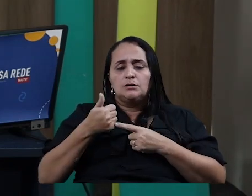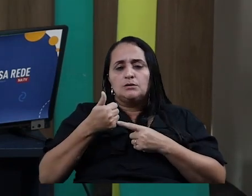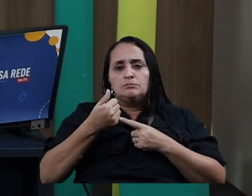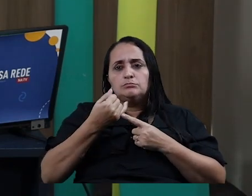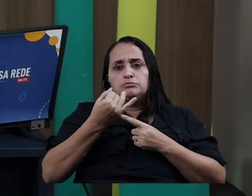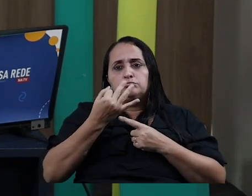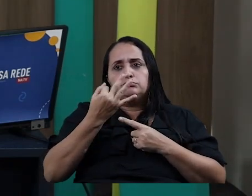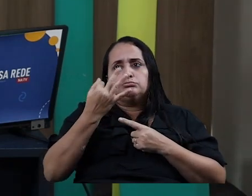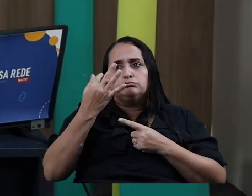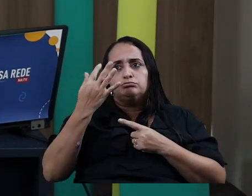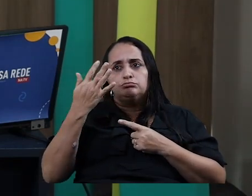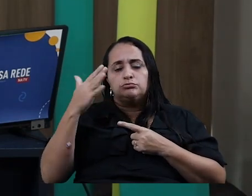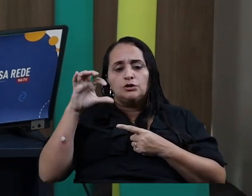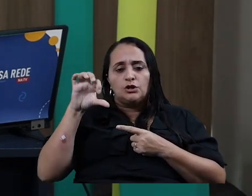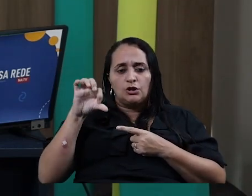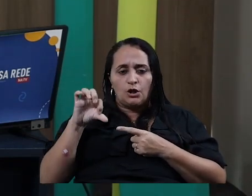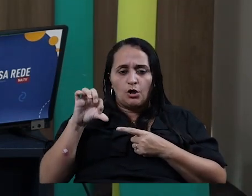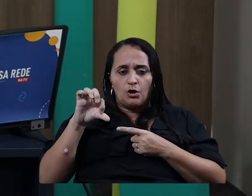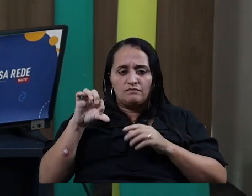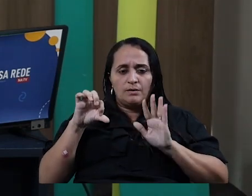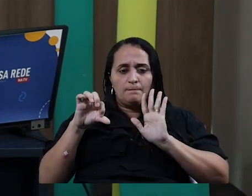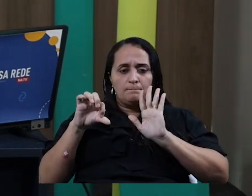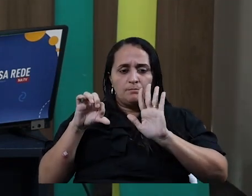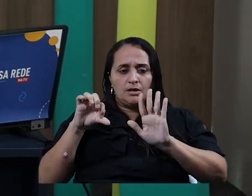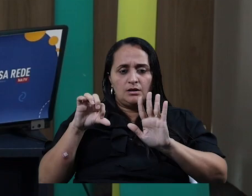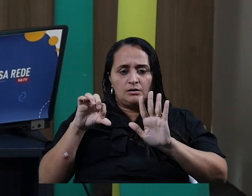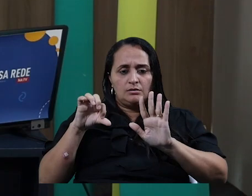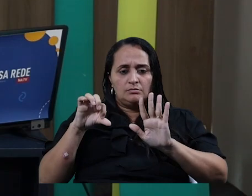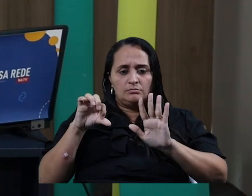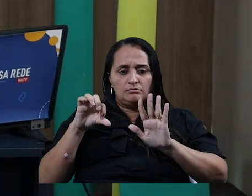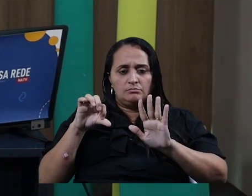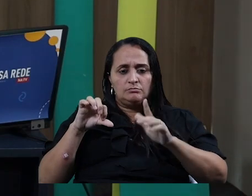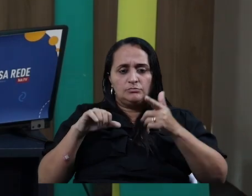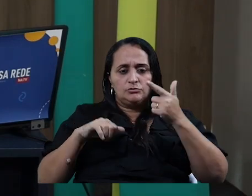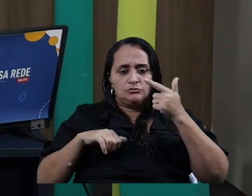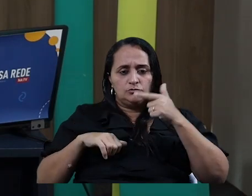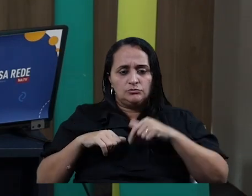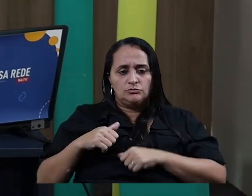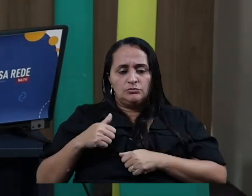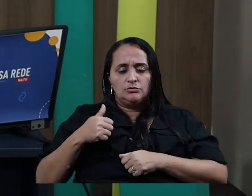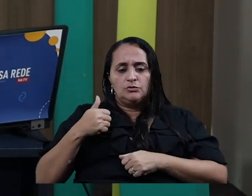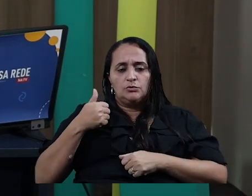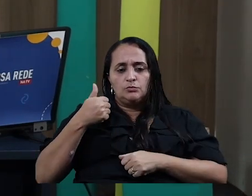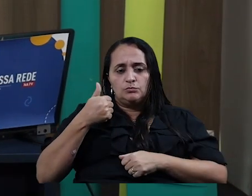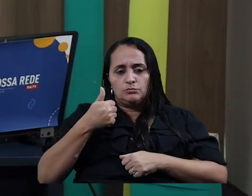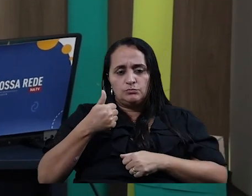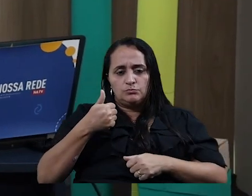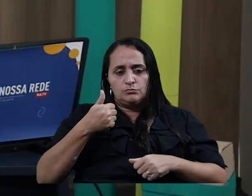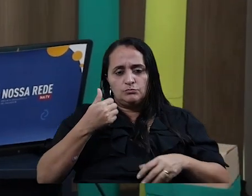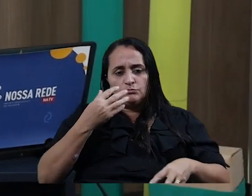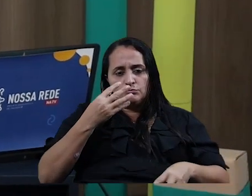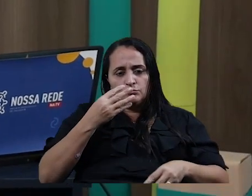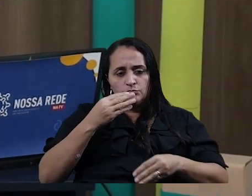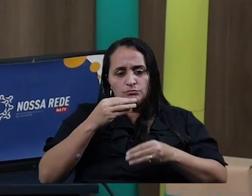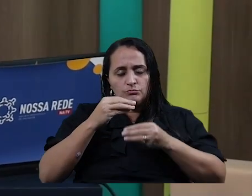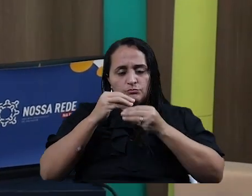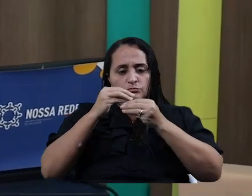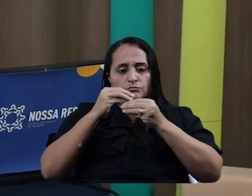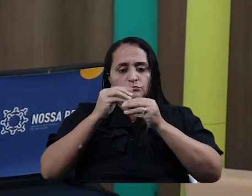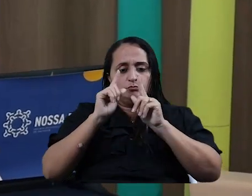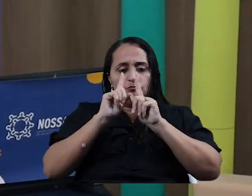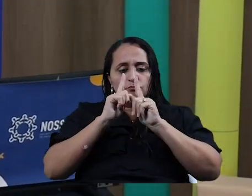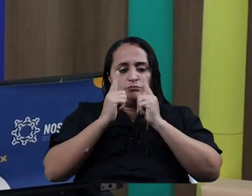5, 6, 7, 8, 9. Parou, a gente vai ter que recomeçar. Formou um agrupamento. Aí